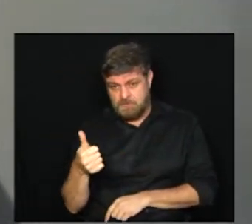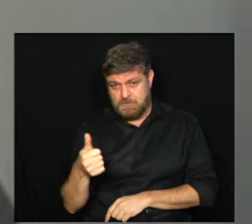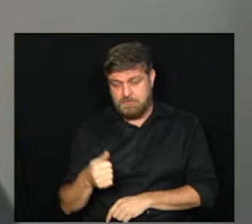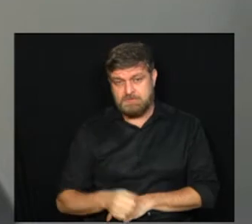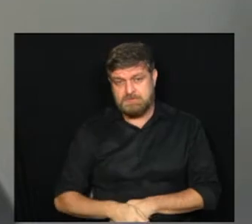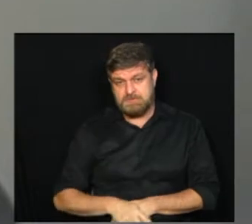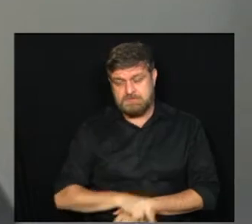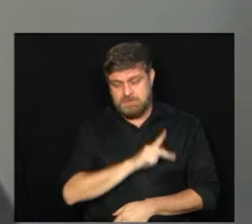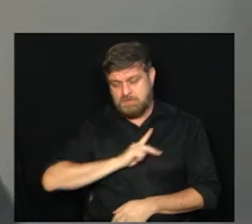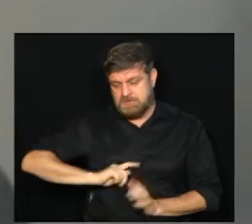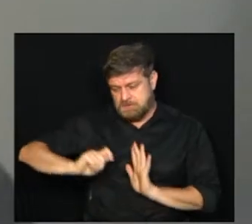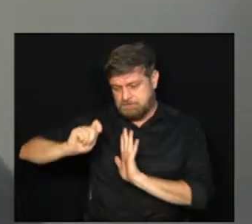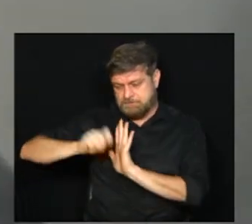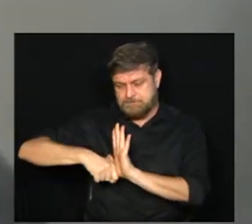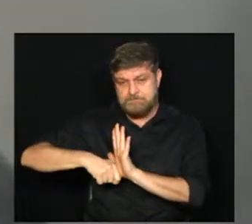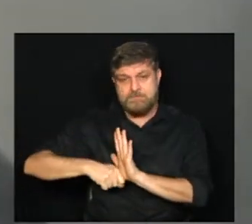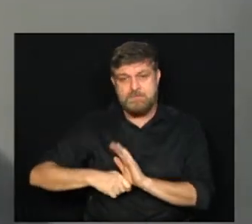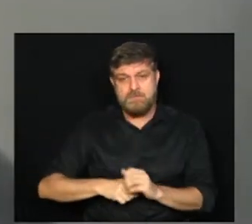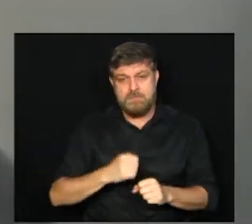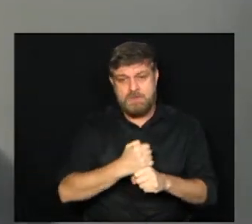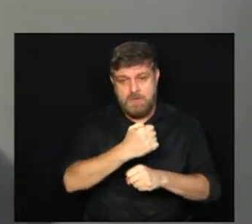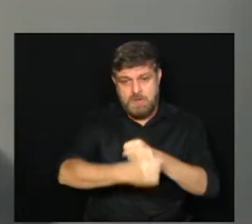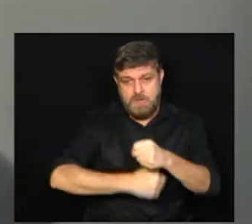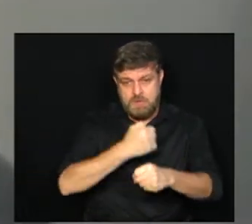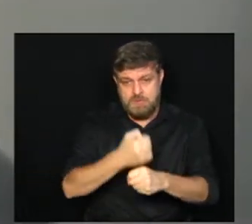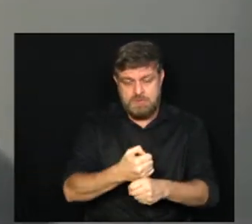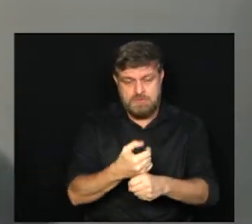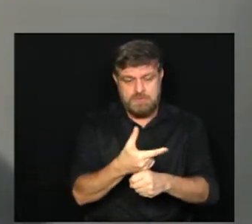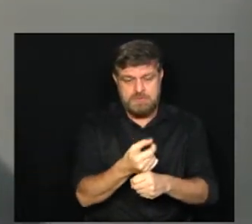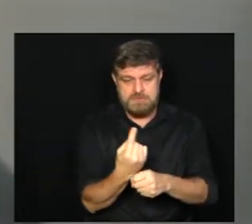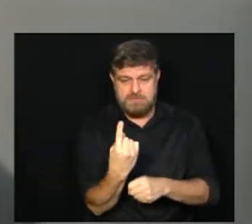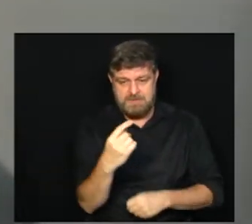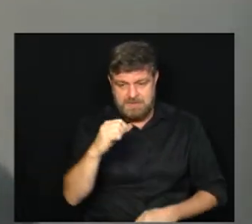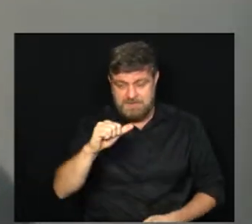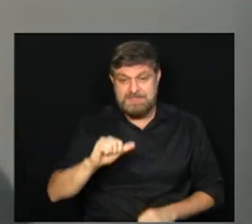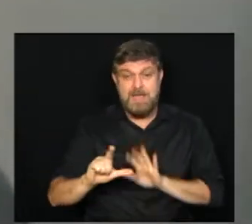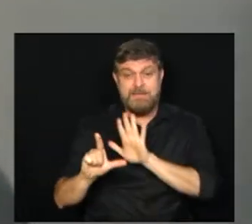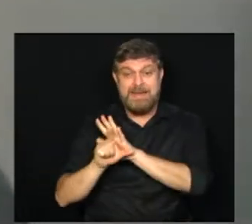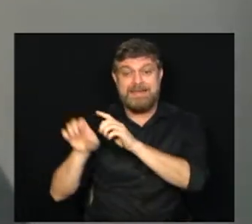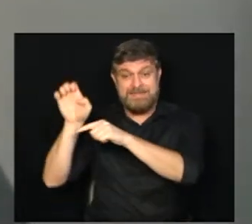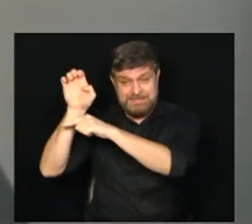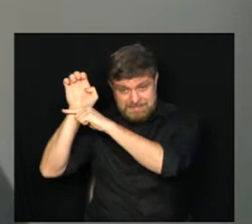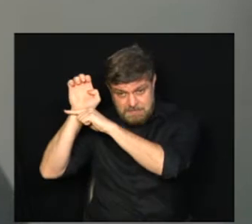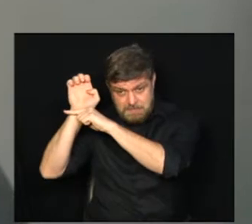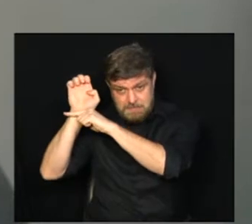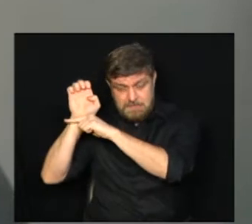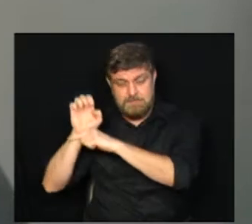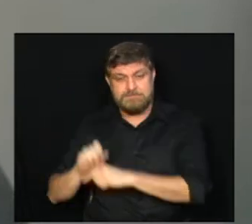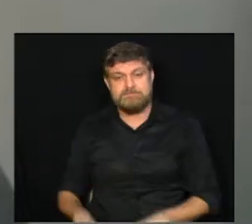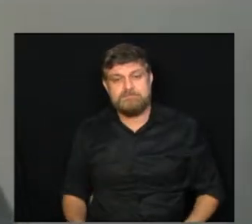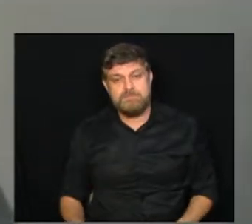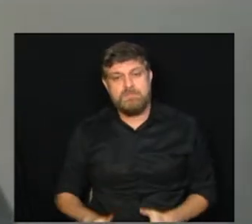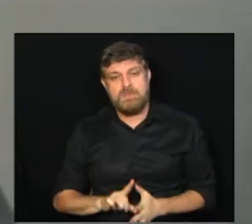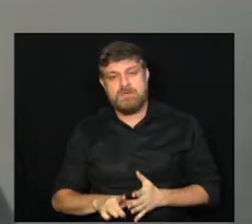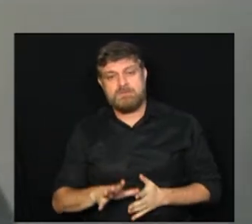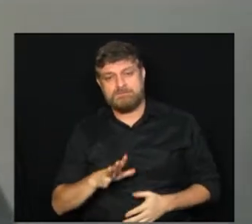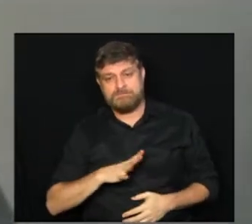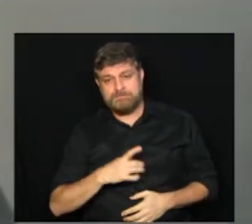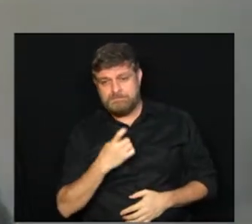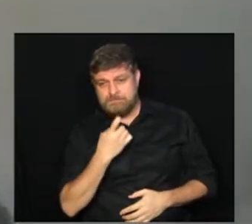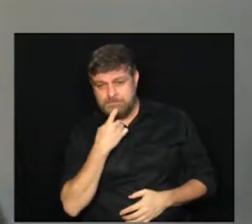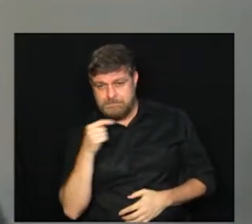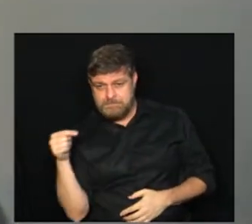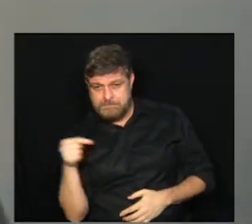em 2019 em estadual, ela veio como lei estadual, depois em Campinas foi construído,